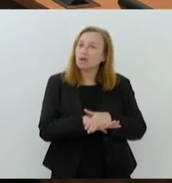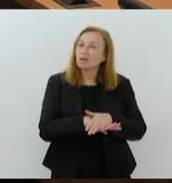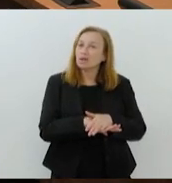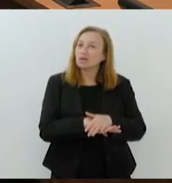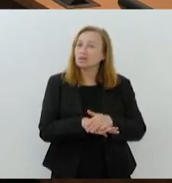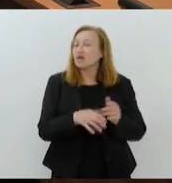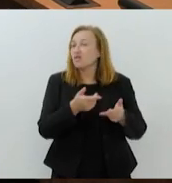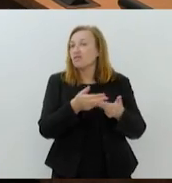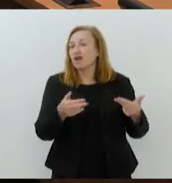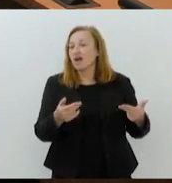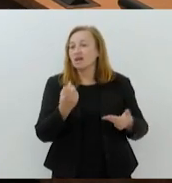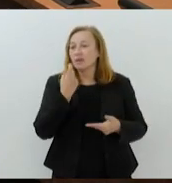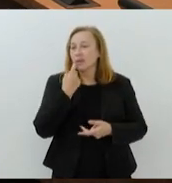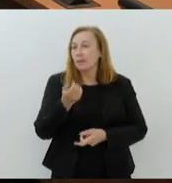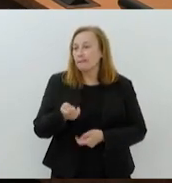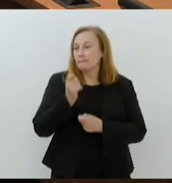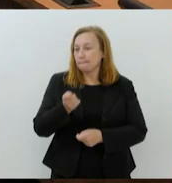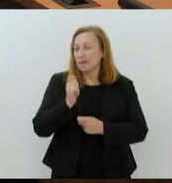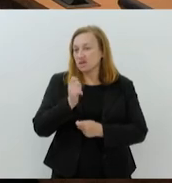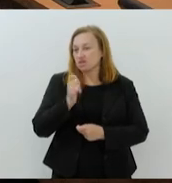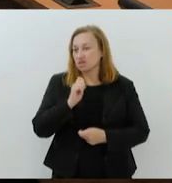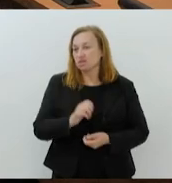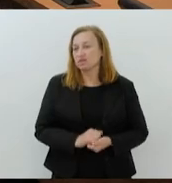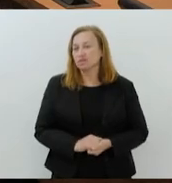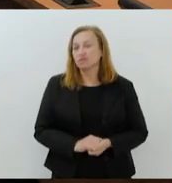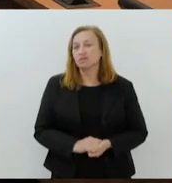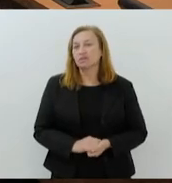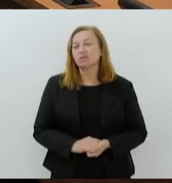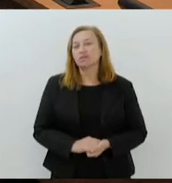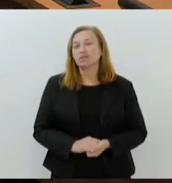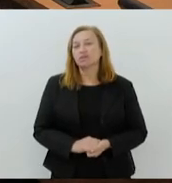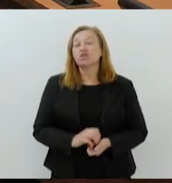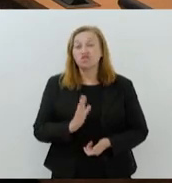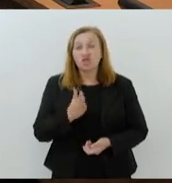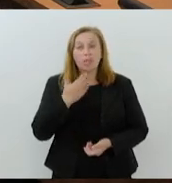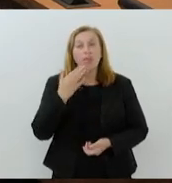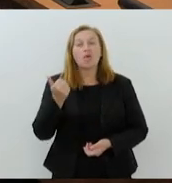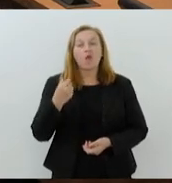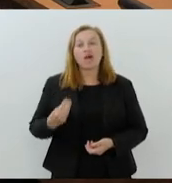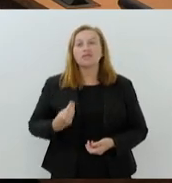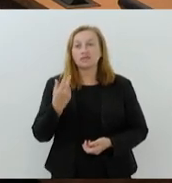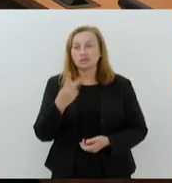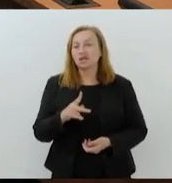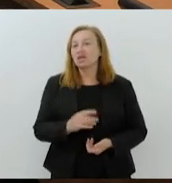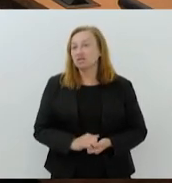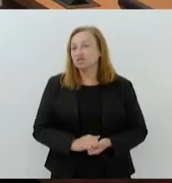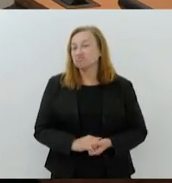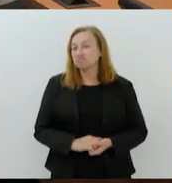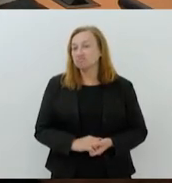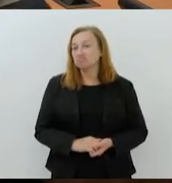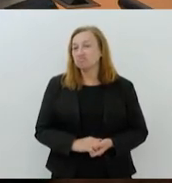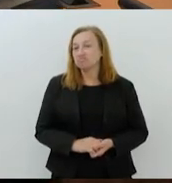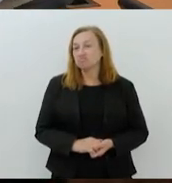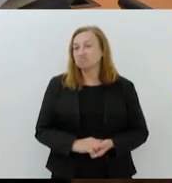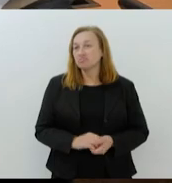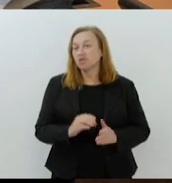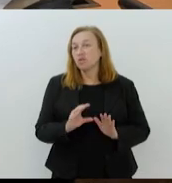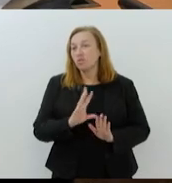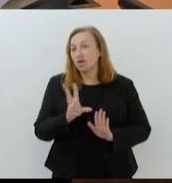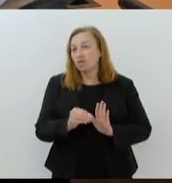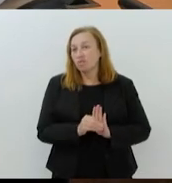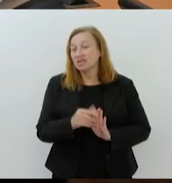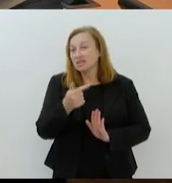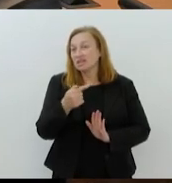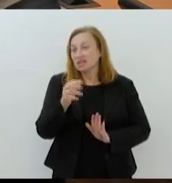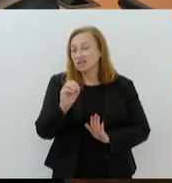várias pescas. Um entreposto, deputado Jari, já melhorou a vida deles, uma emenda de 70 mil,